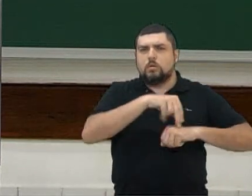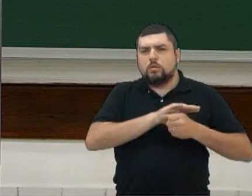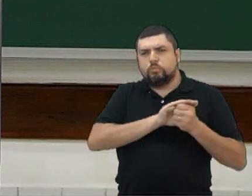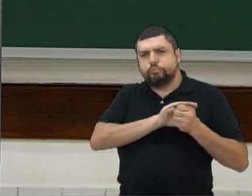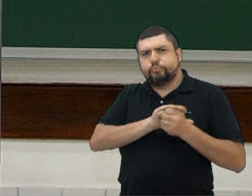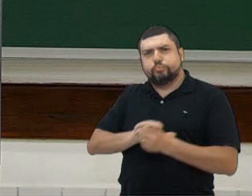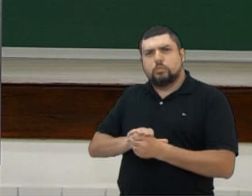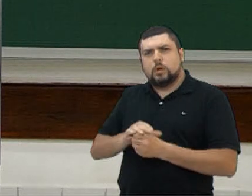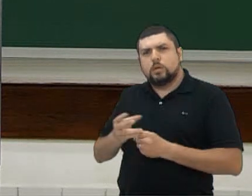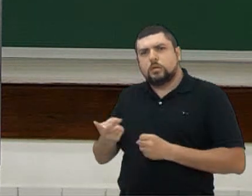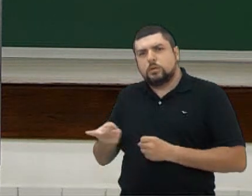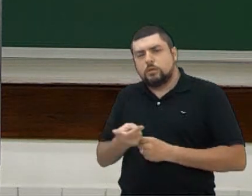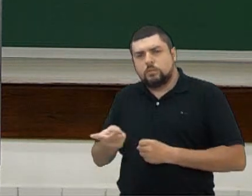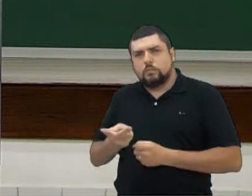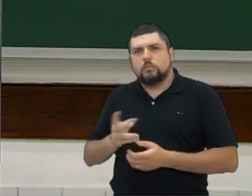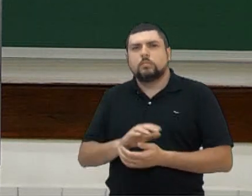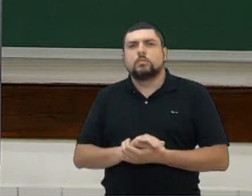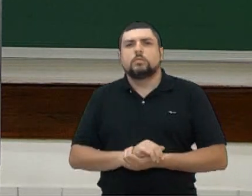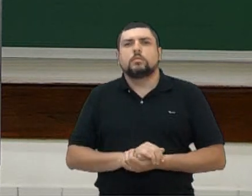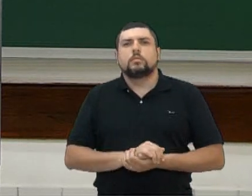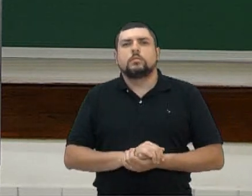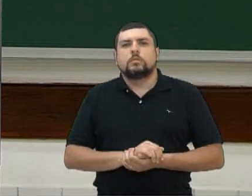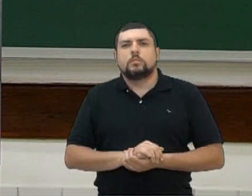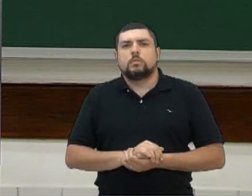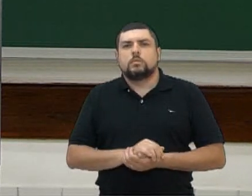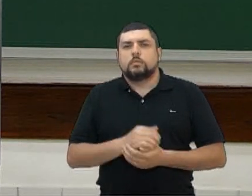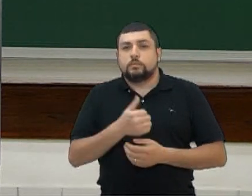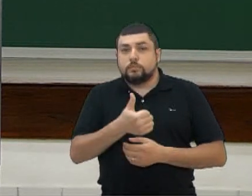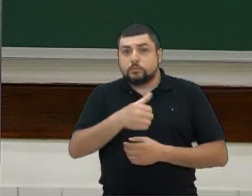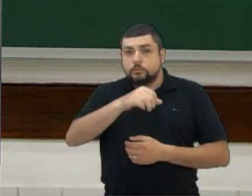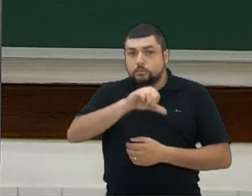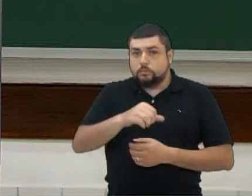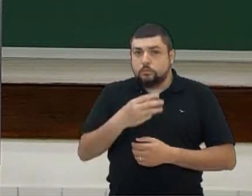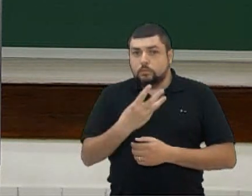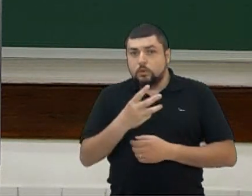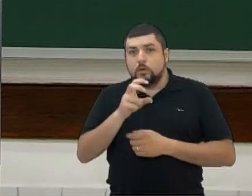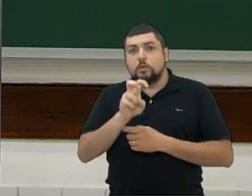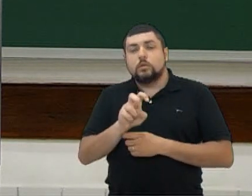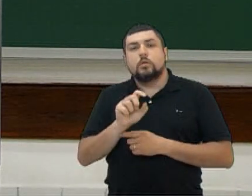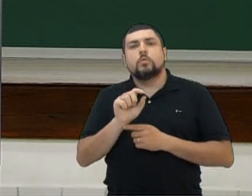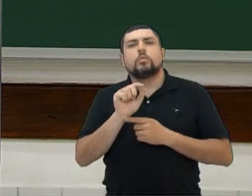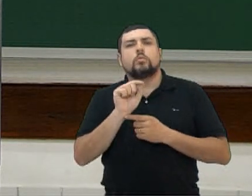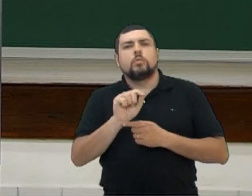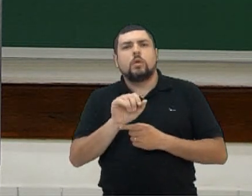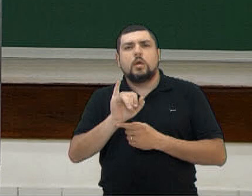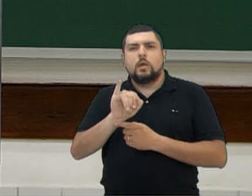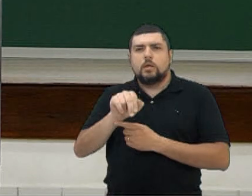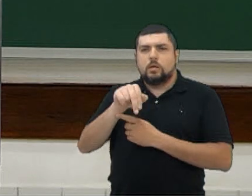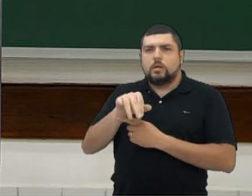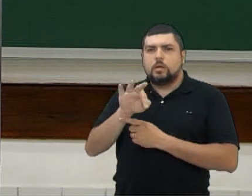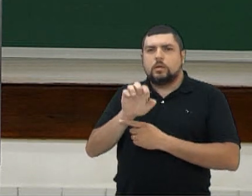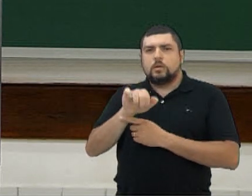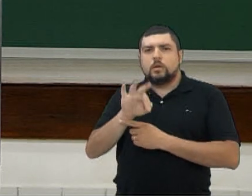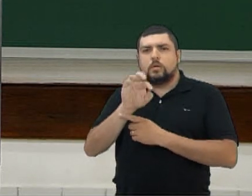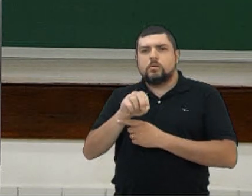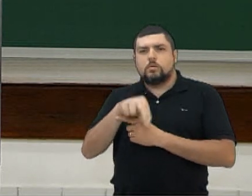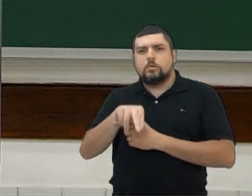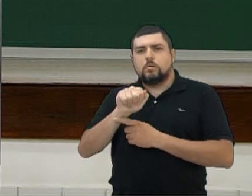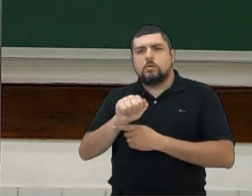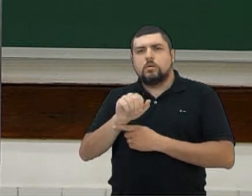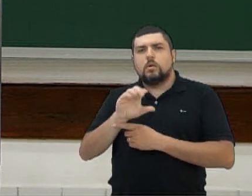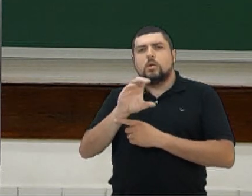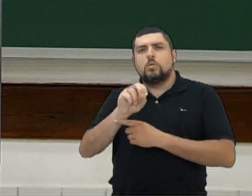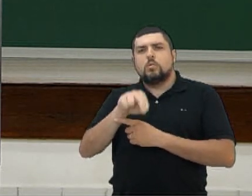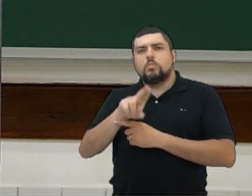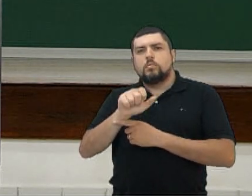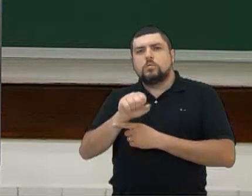de um lado quanto de outro. E aí, em 1935, a gente tem a chamada intentona comunista, em que os comunistas têm um plano